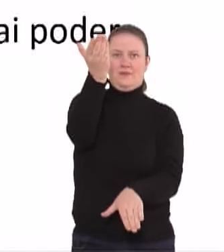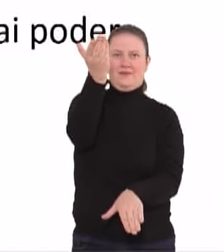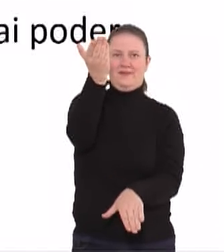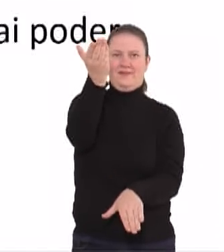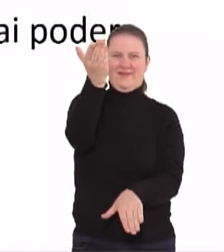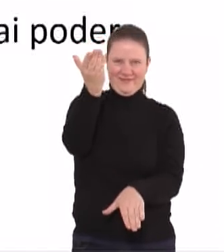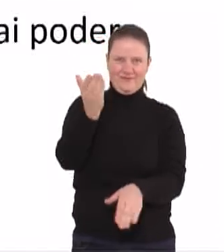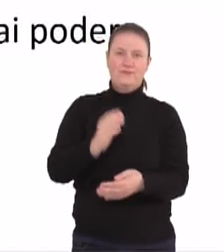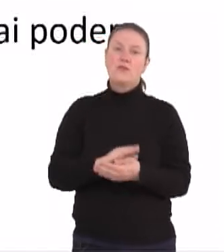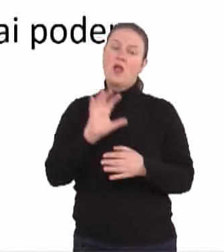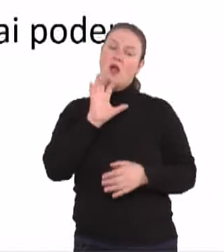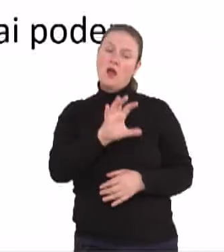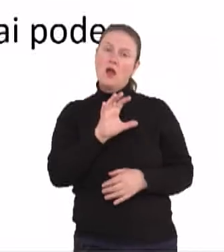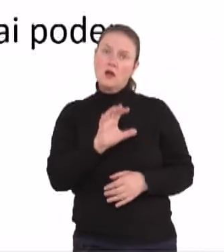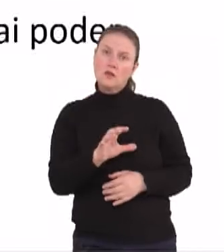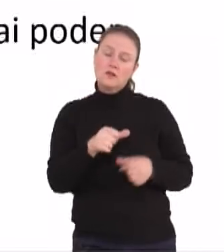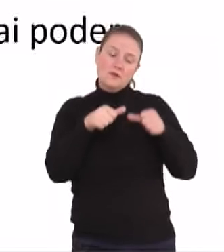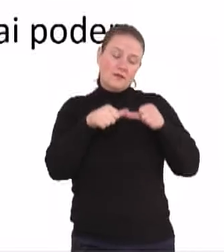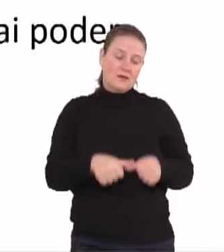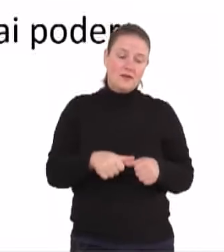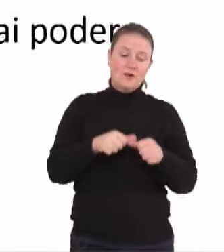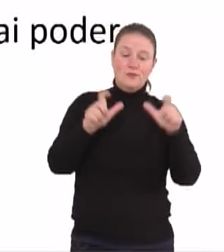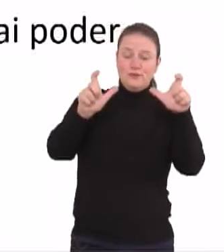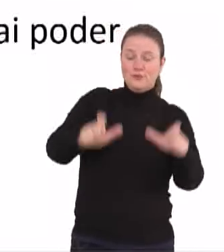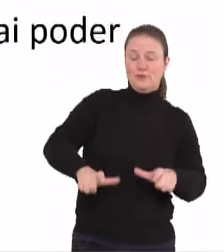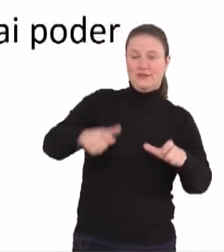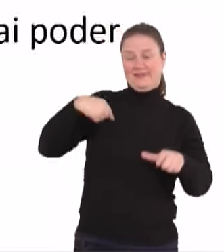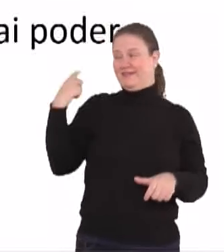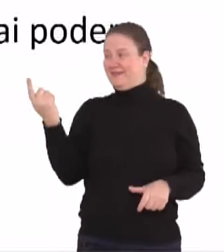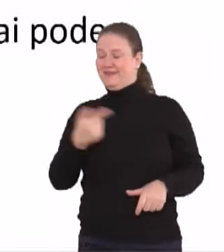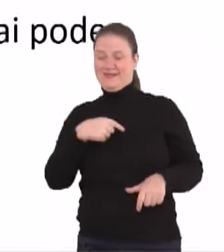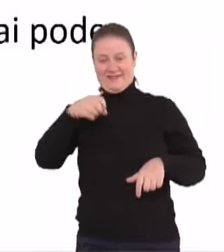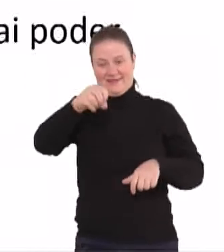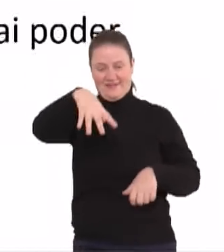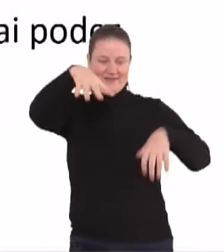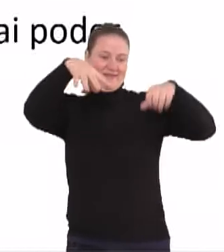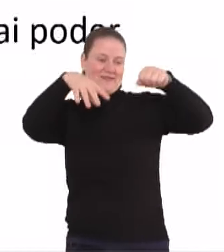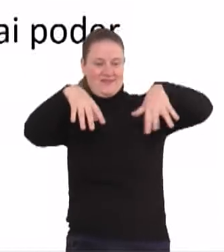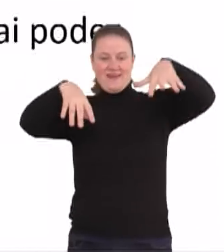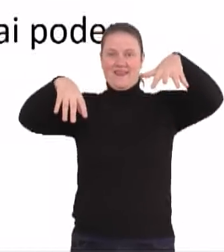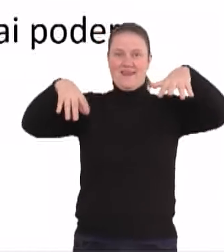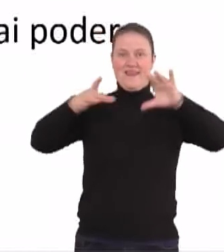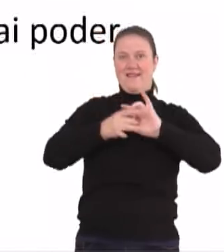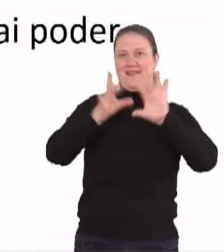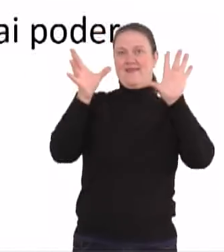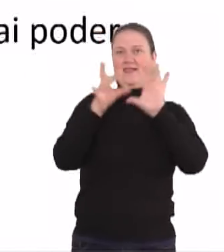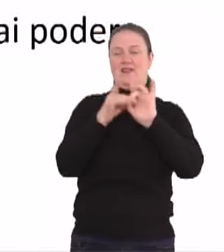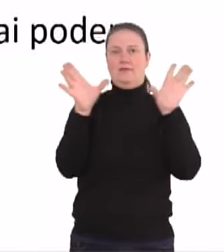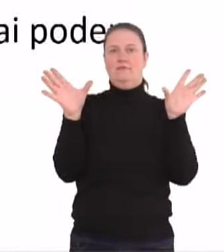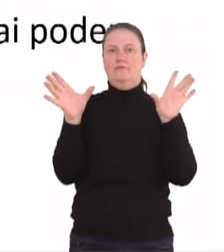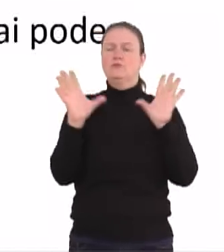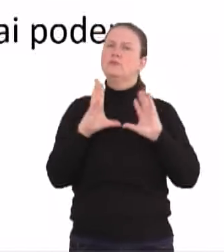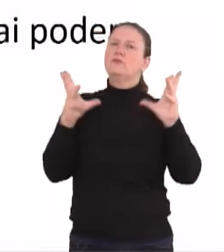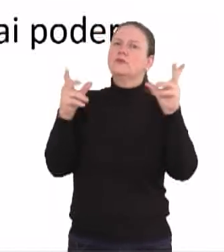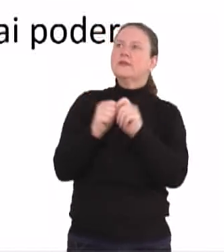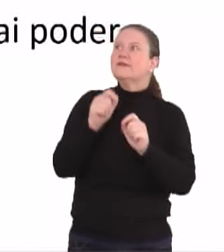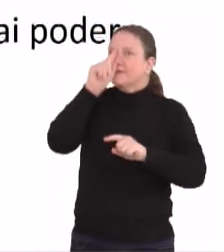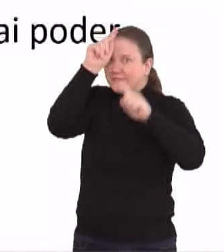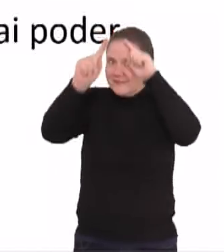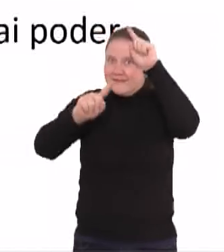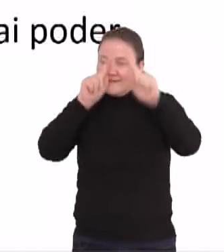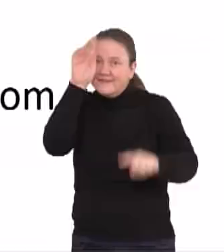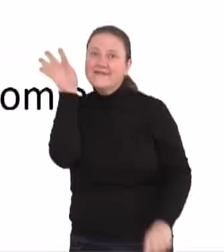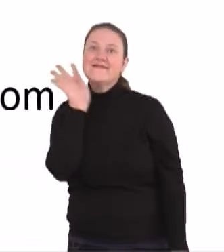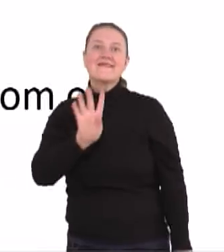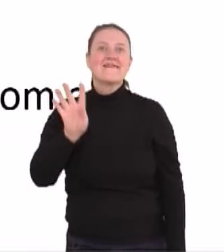embaixo. Assim sobrará espaço para nós e a luz vai poder entrar. Todos acharam a ideia